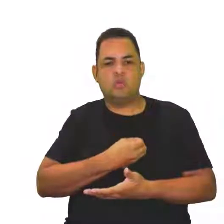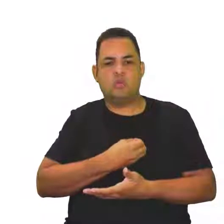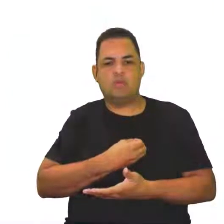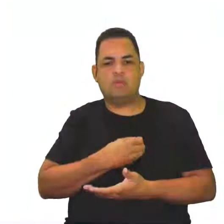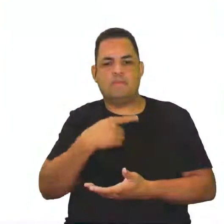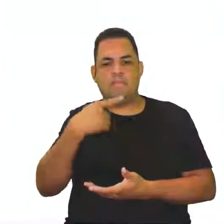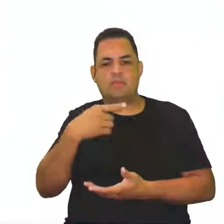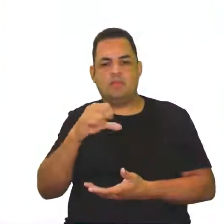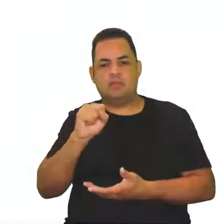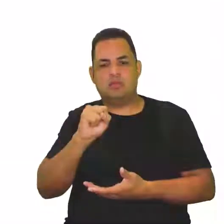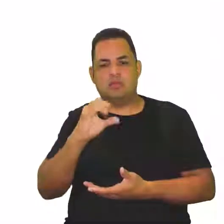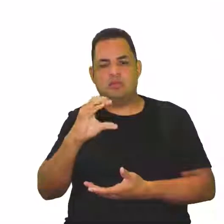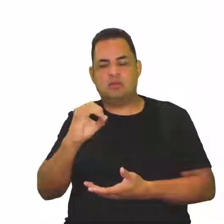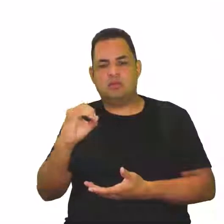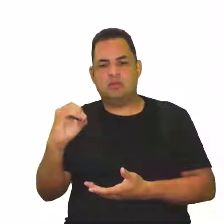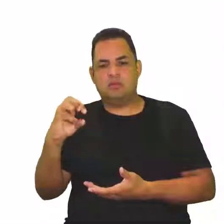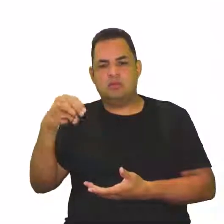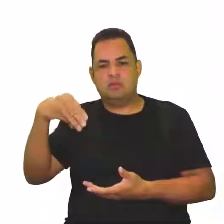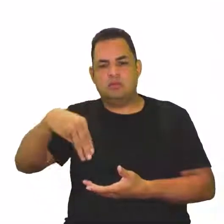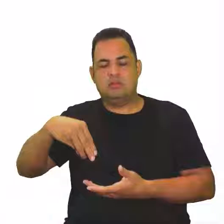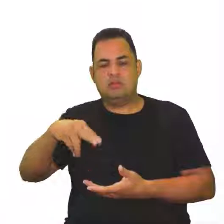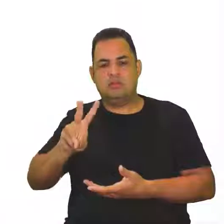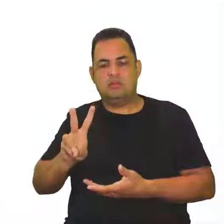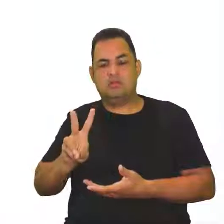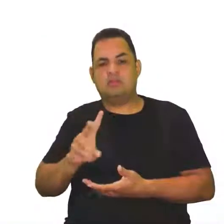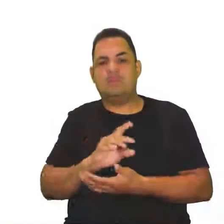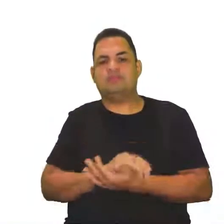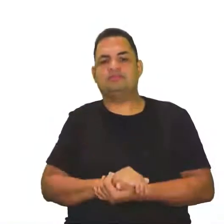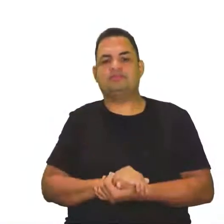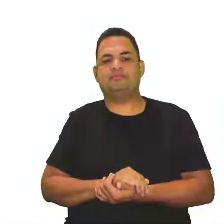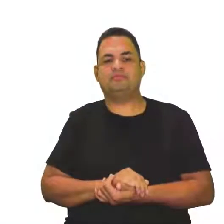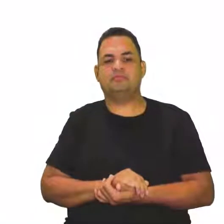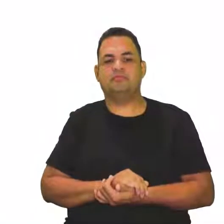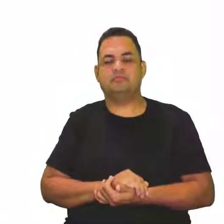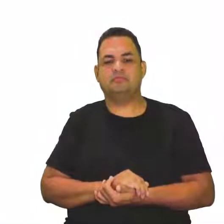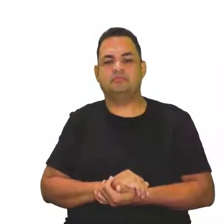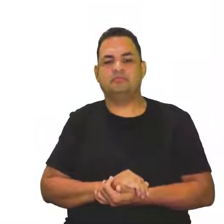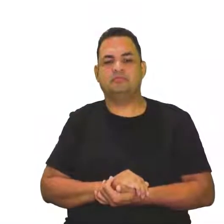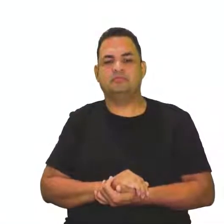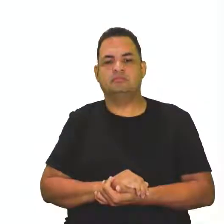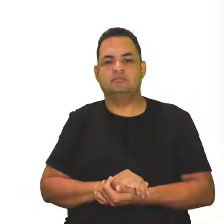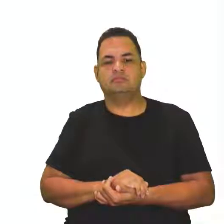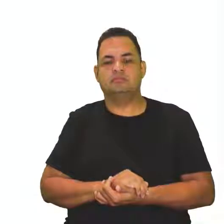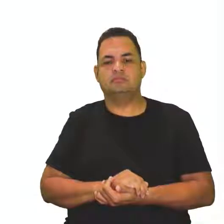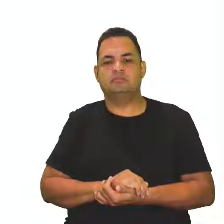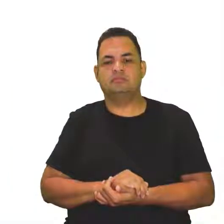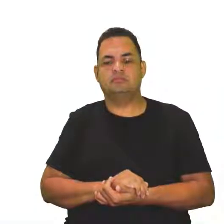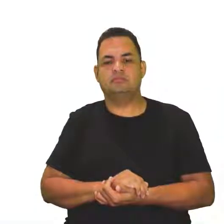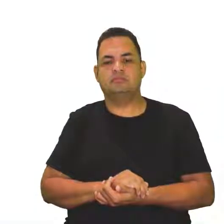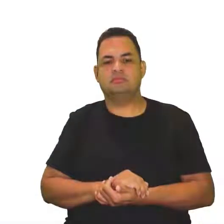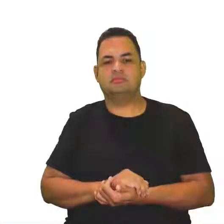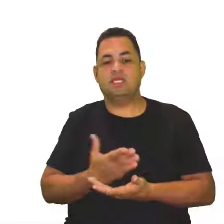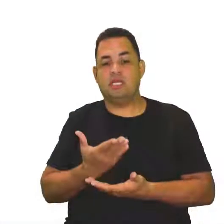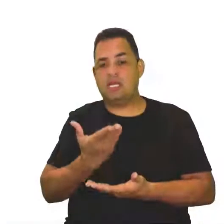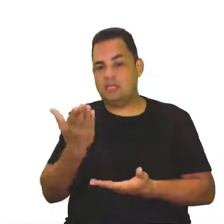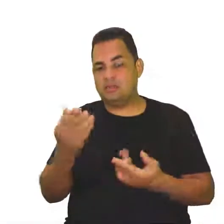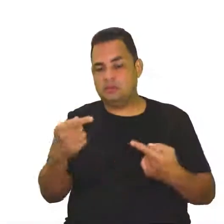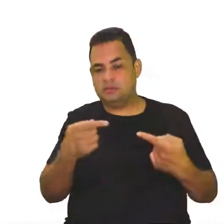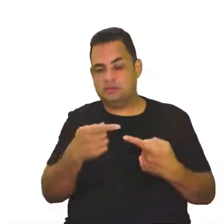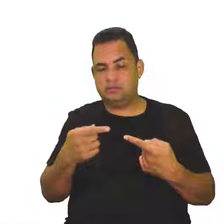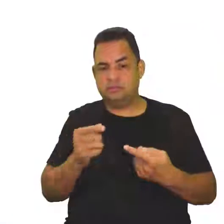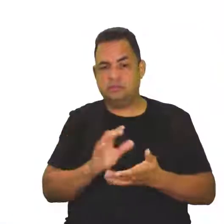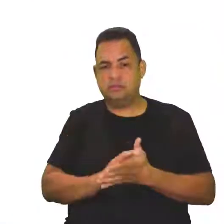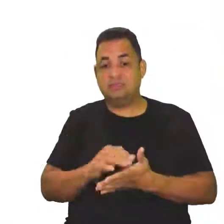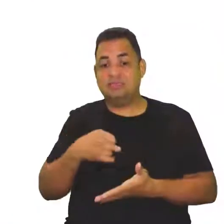menos 800 megavolts, né? Que aí são milhões, né? Em relação a um referencial no infinito. Está dizendo que